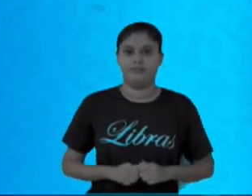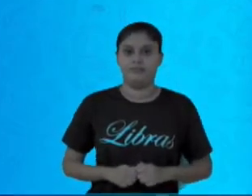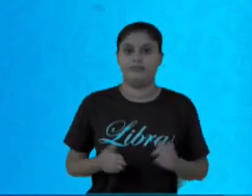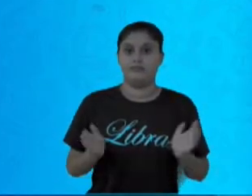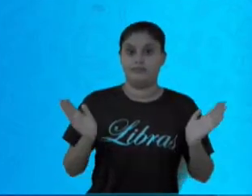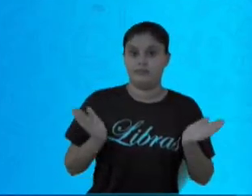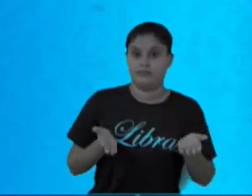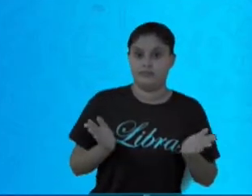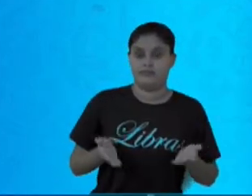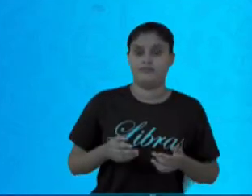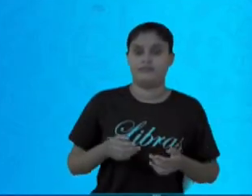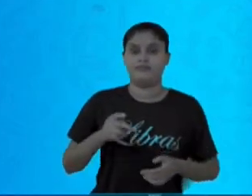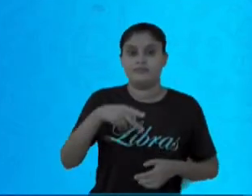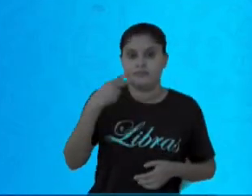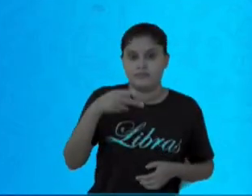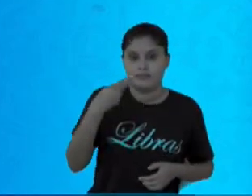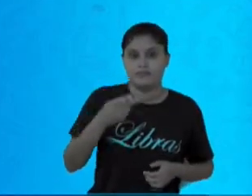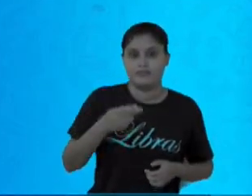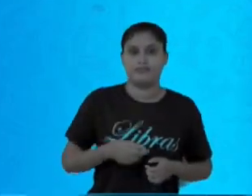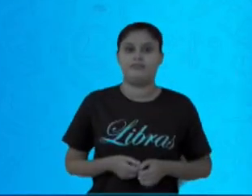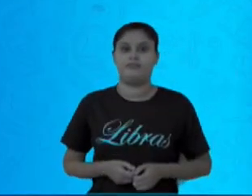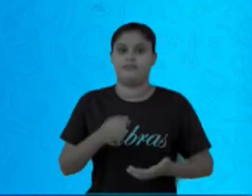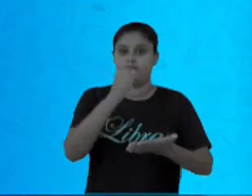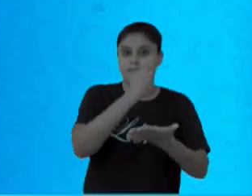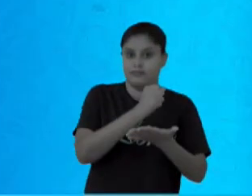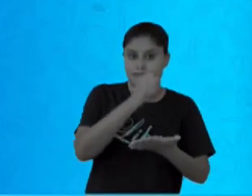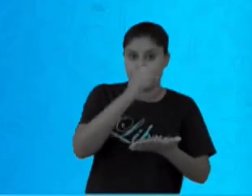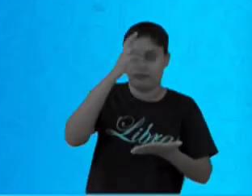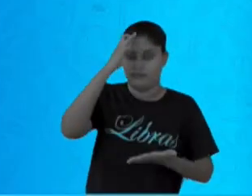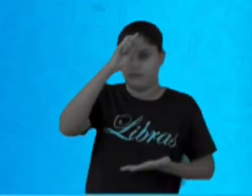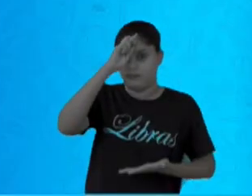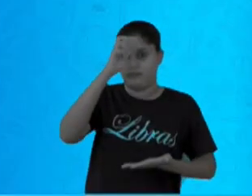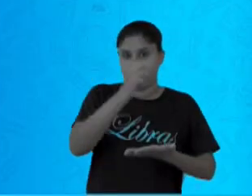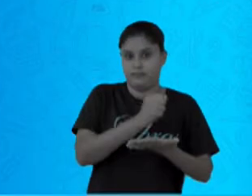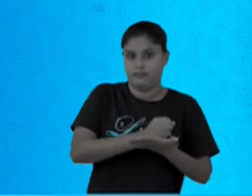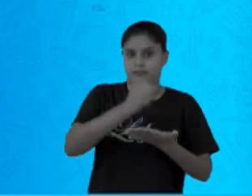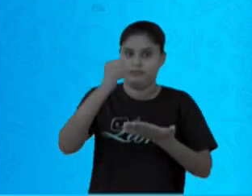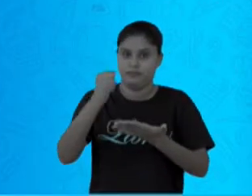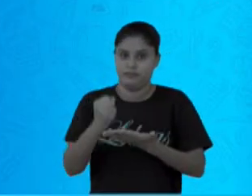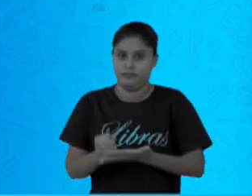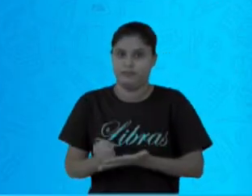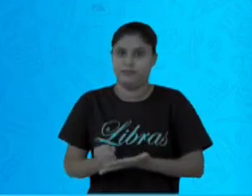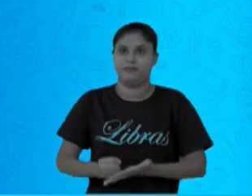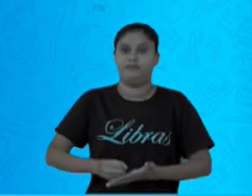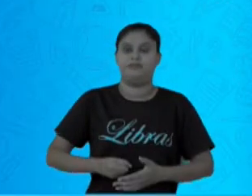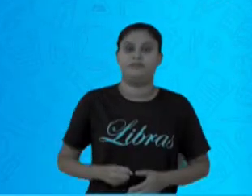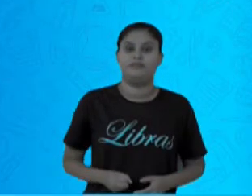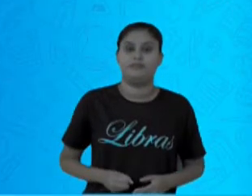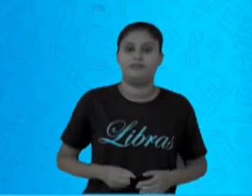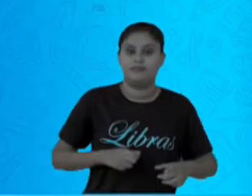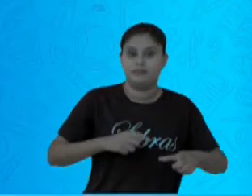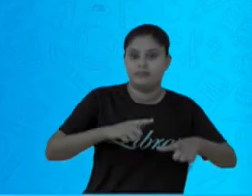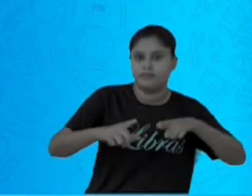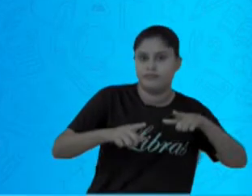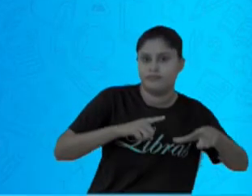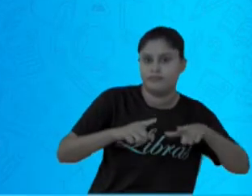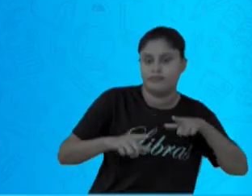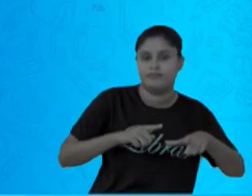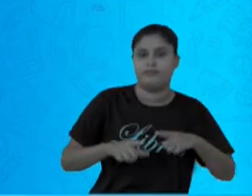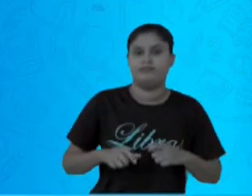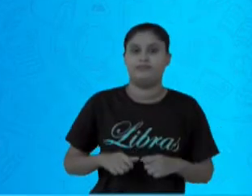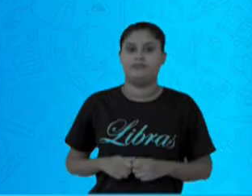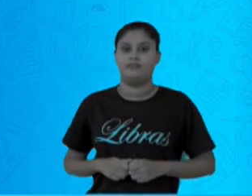Agora iremos falar sobre o empregador e o empregado. Esta forma de trabalho ela é muito comum